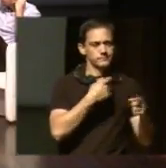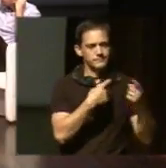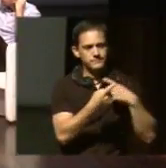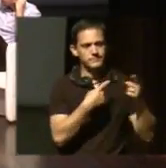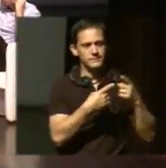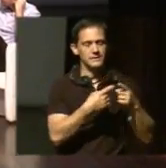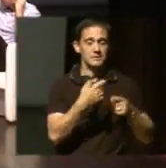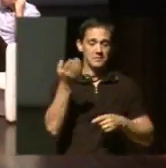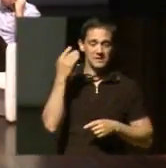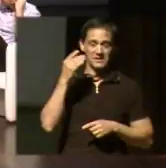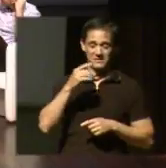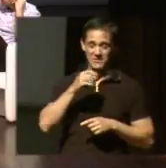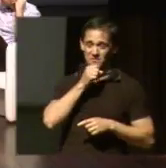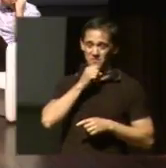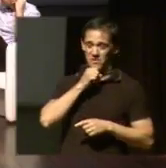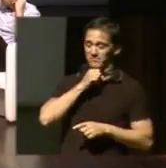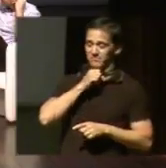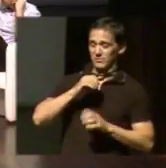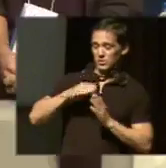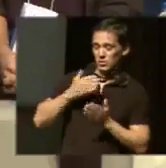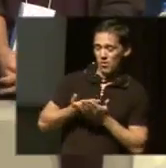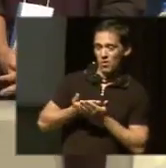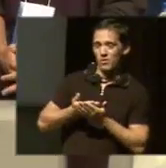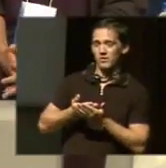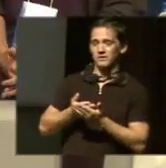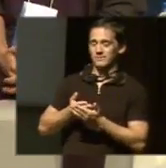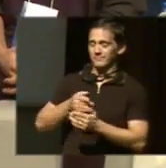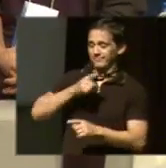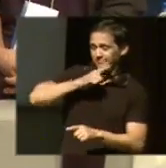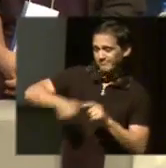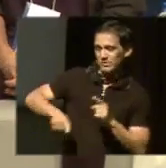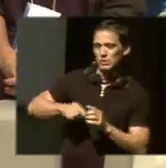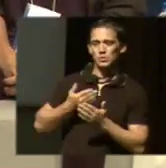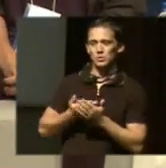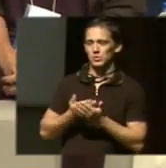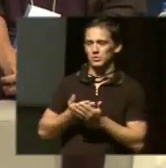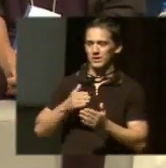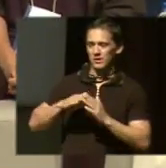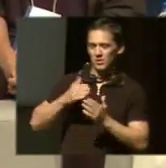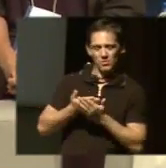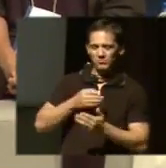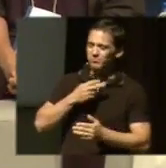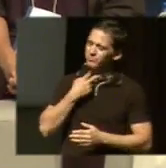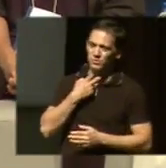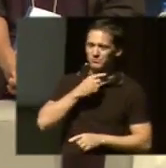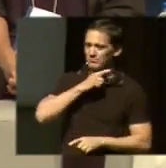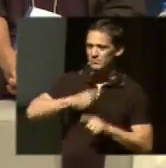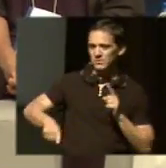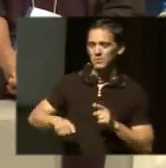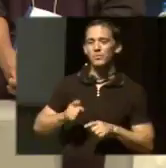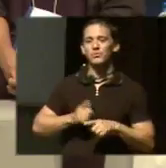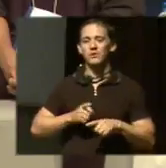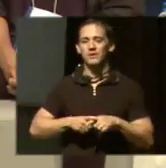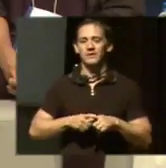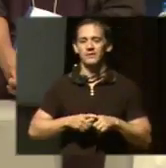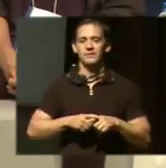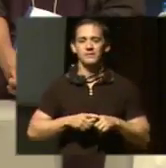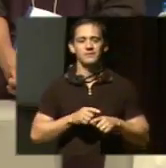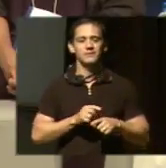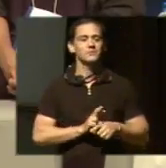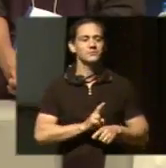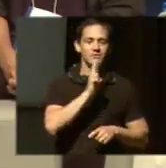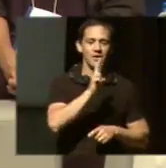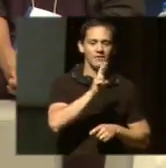pai dela, porque ela tinha que ajudar a cuidar da fazenda, cara. E, claro, hoje a gente, digamos